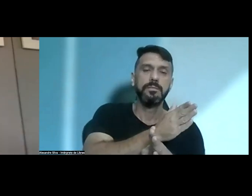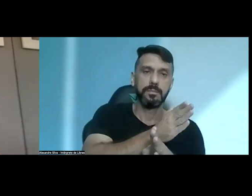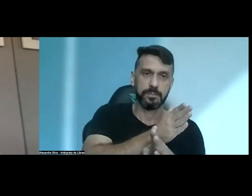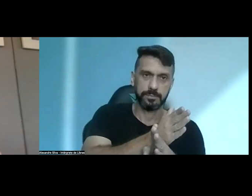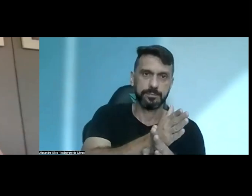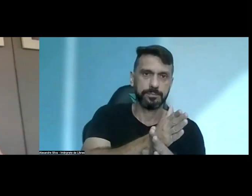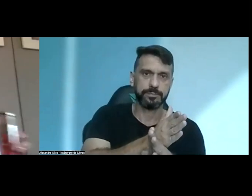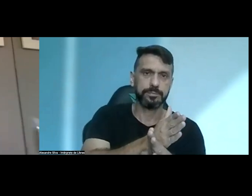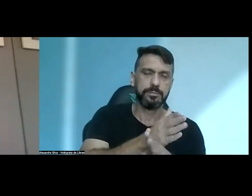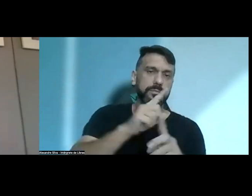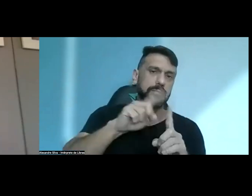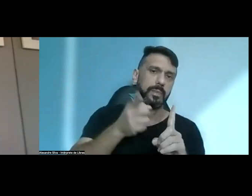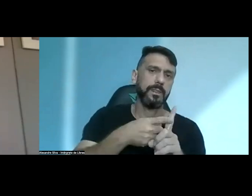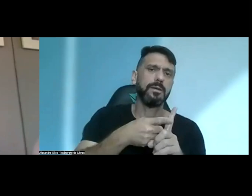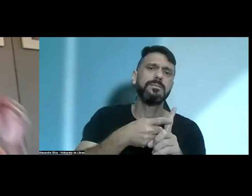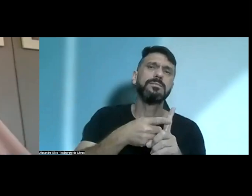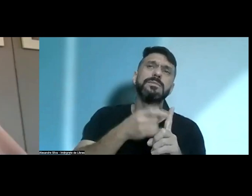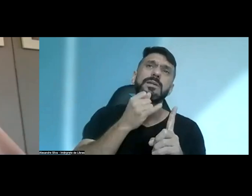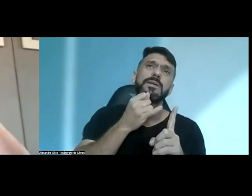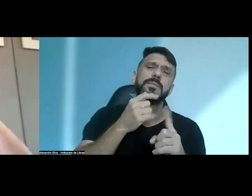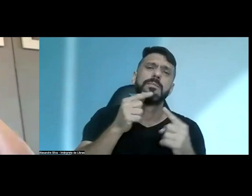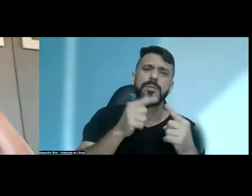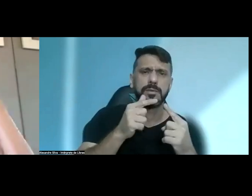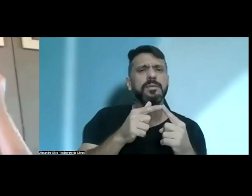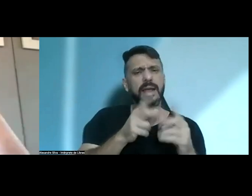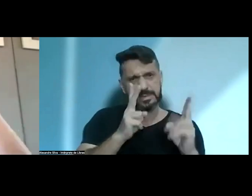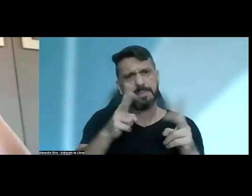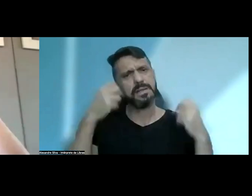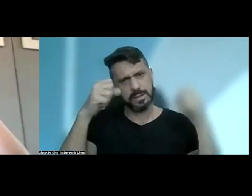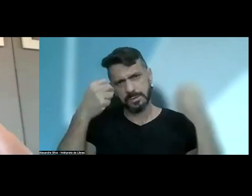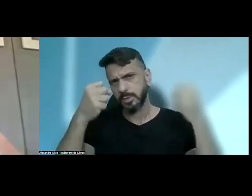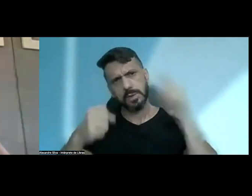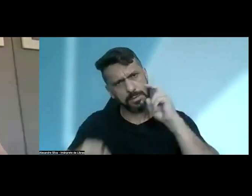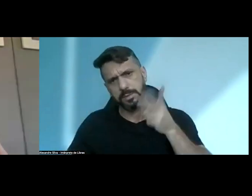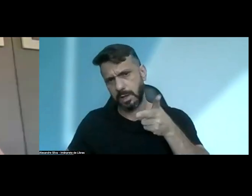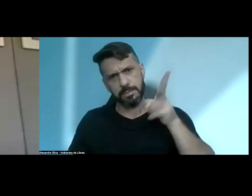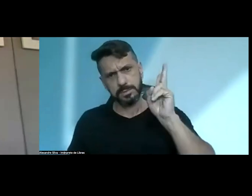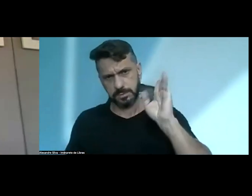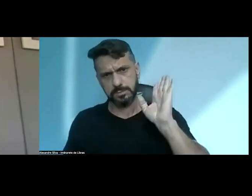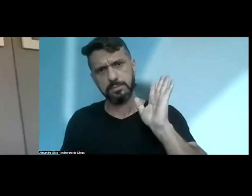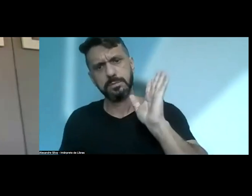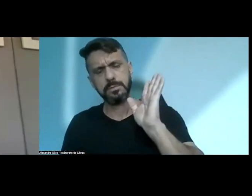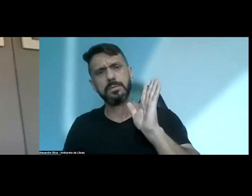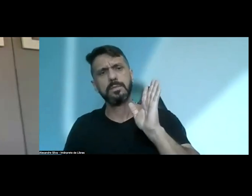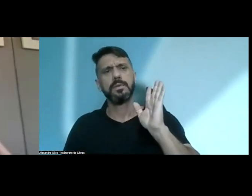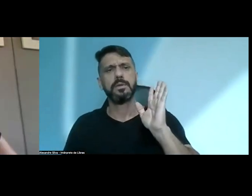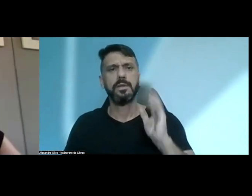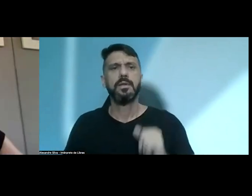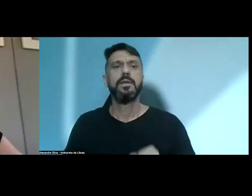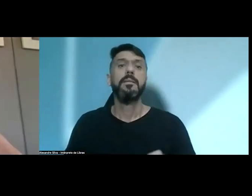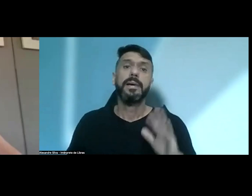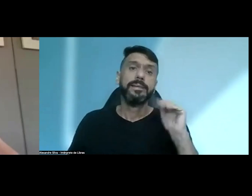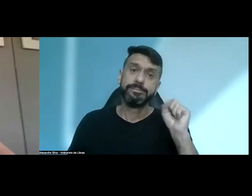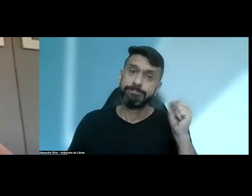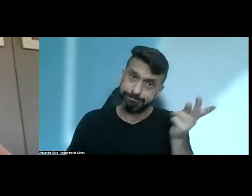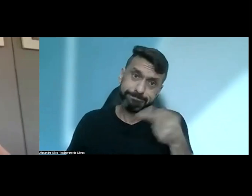de engravidar, digamos assim, seria, claro, o ideal sempre é a gente fazer exercício sempre, né? Exato, mas nem sempre acontece.